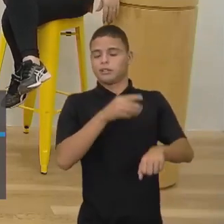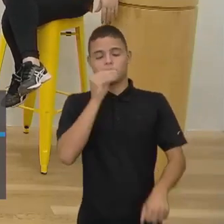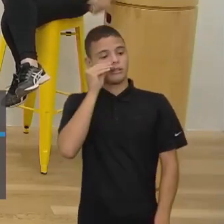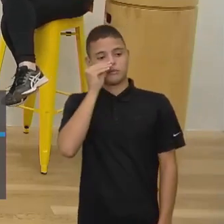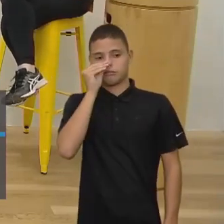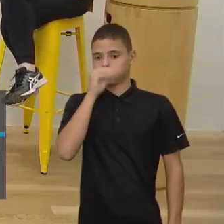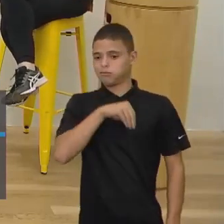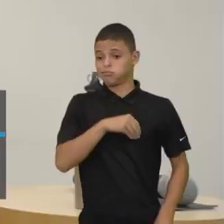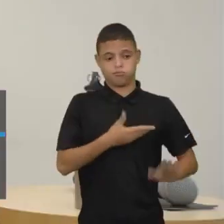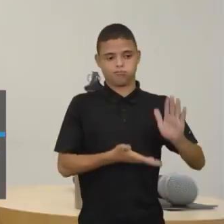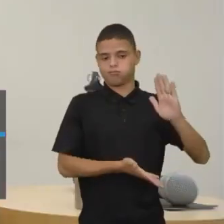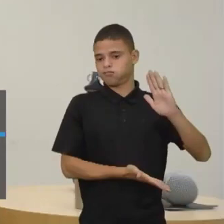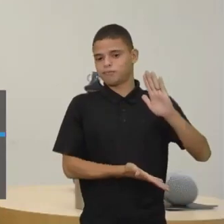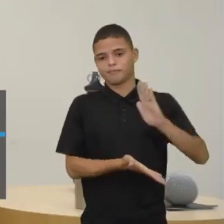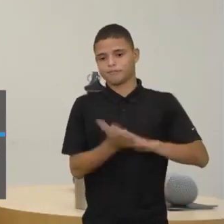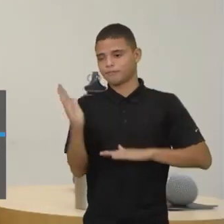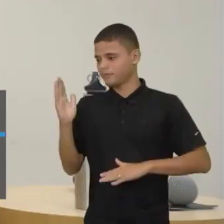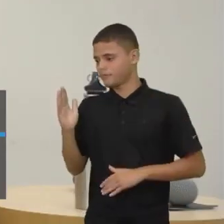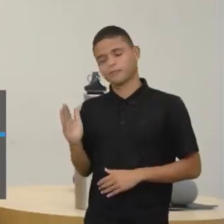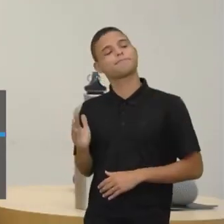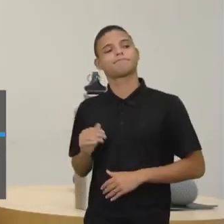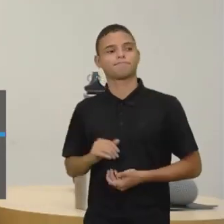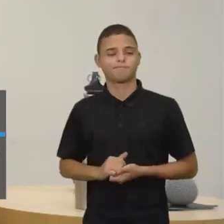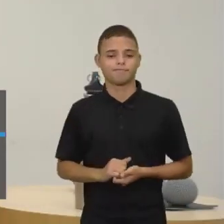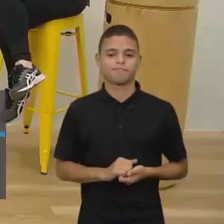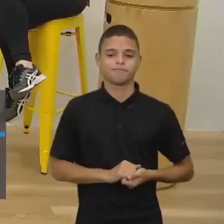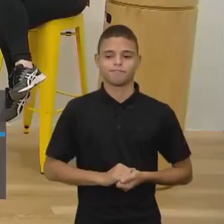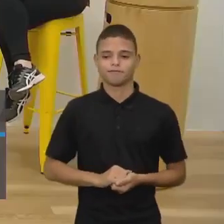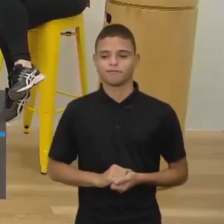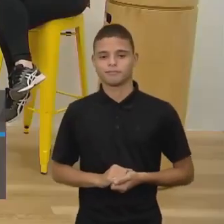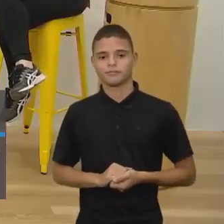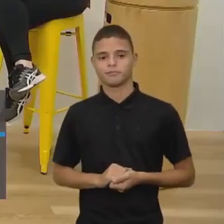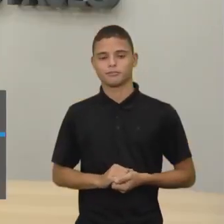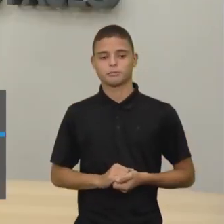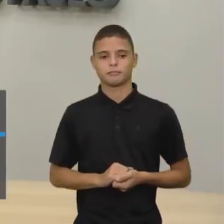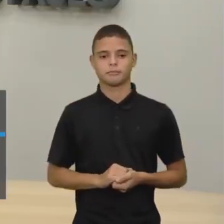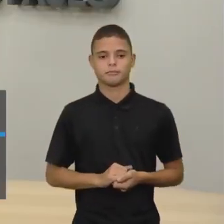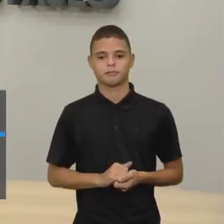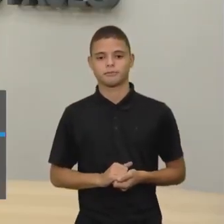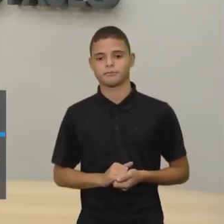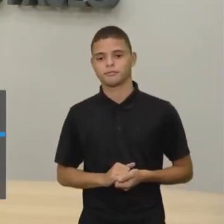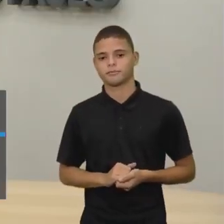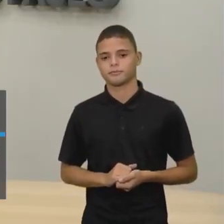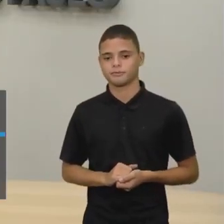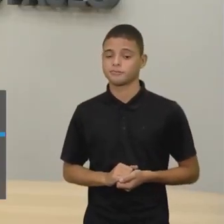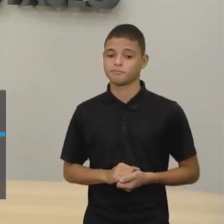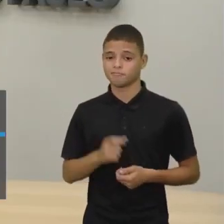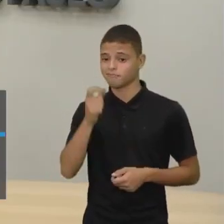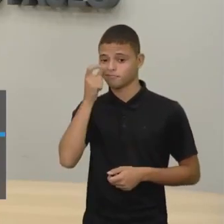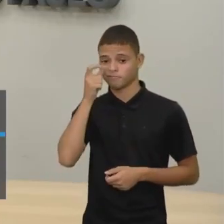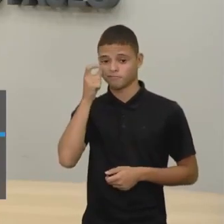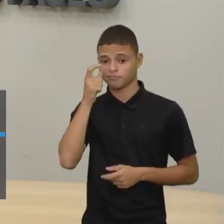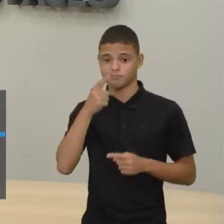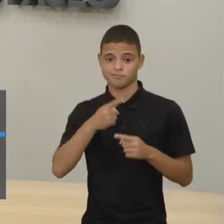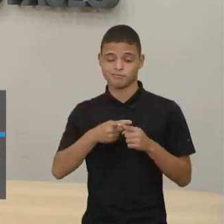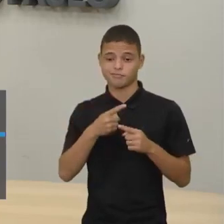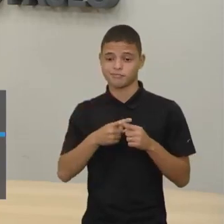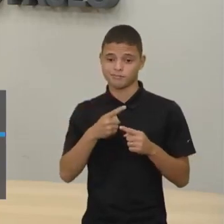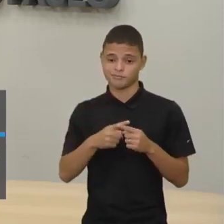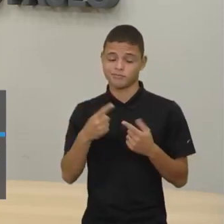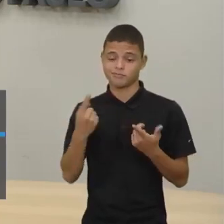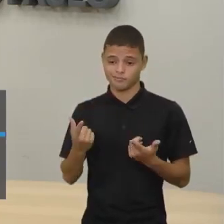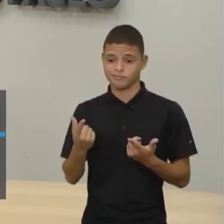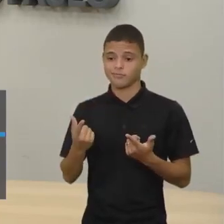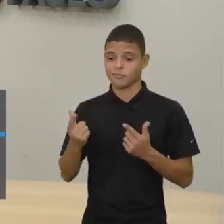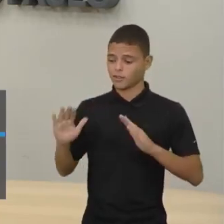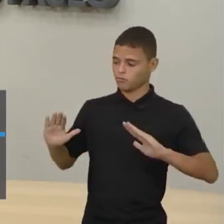olhar pro primeiro já voltava. Só olhar pro primeiro, pronto, acabou, vou embora. O interessante é que lá as condições lá são as piores